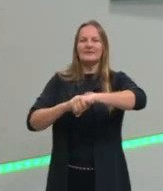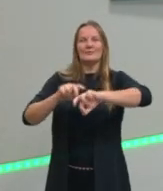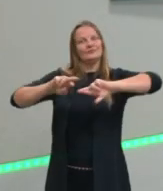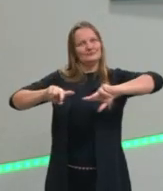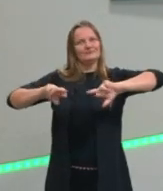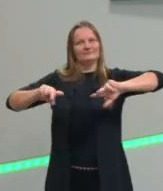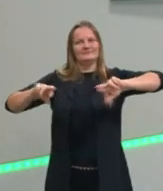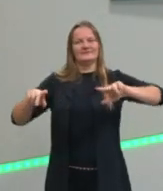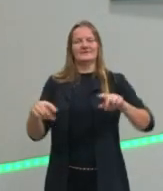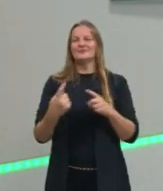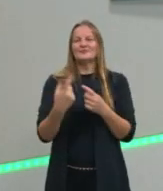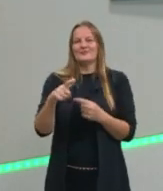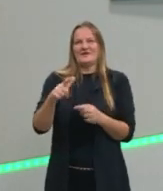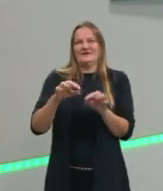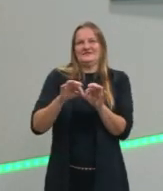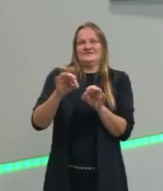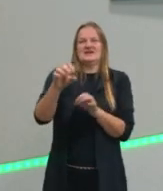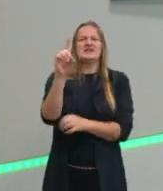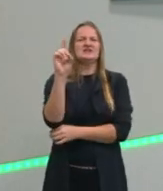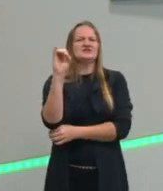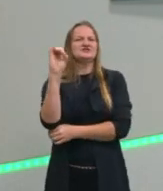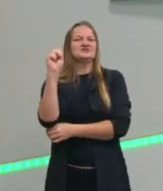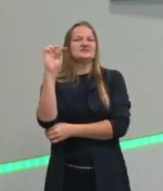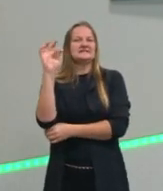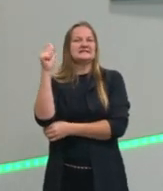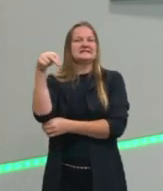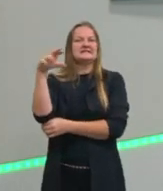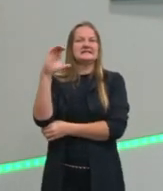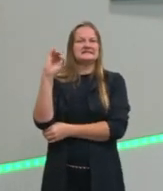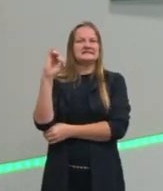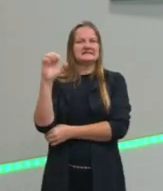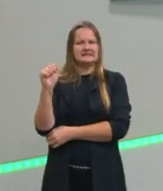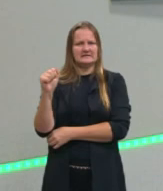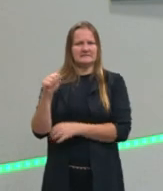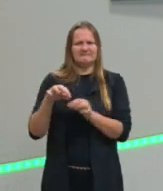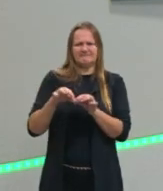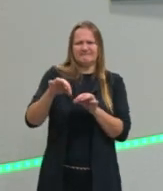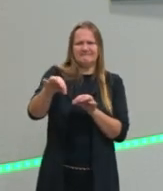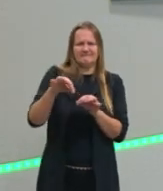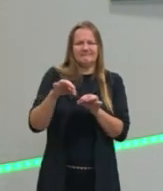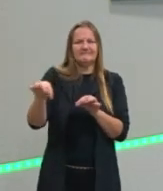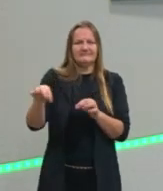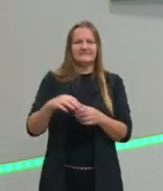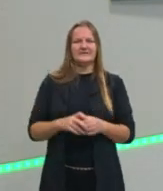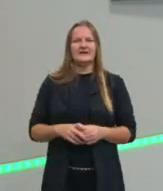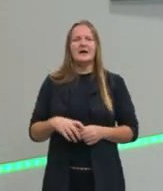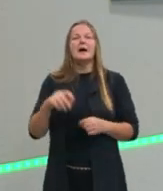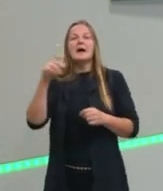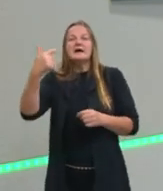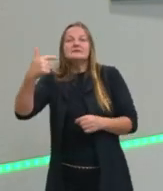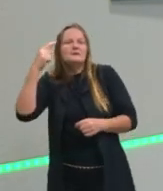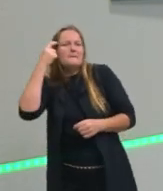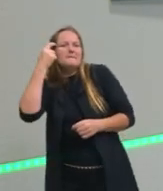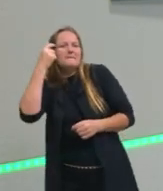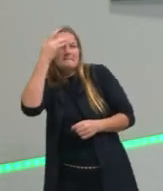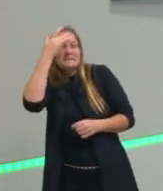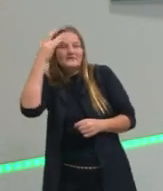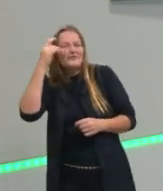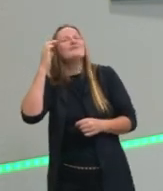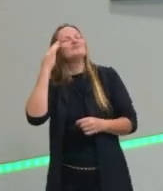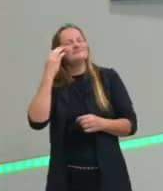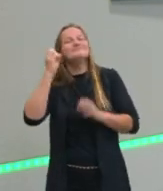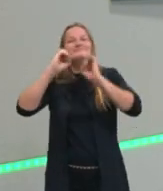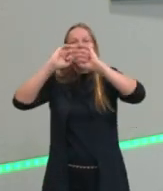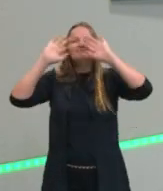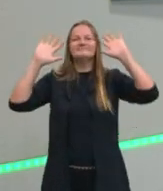falar que isso é distância claro que subjetivamente é a segunda pessoa entendeu que ela vai levar né 10 minutos